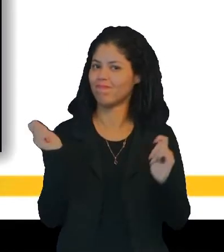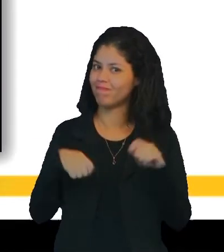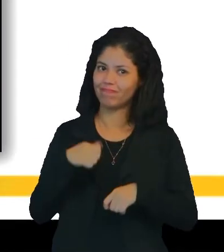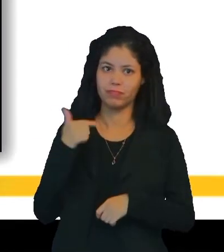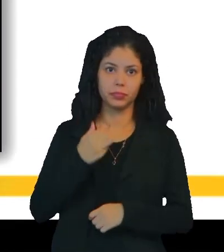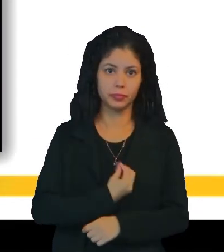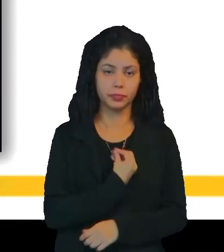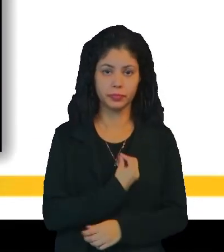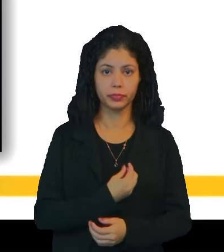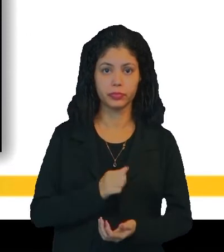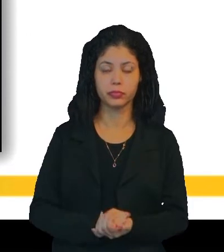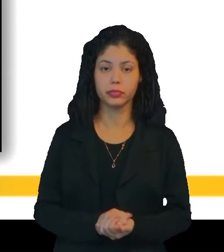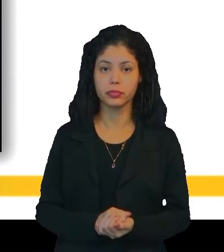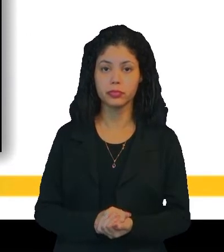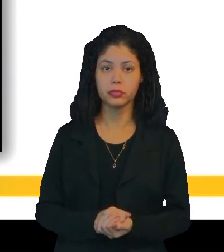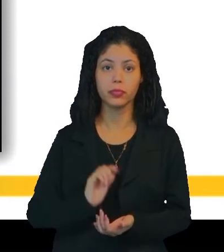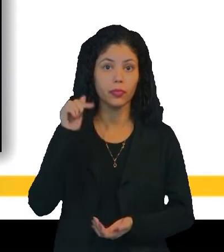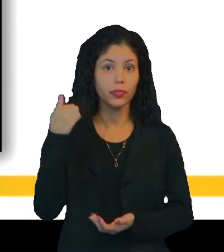impossível ter vida.